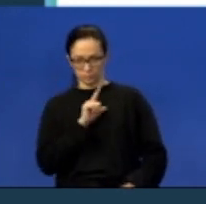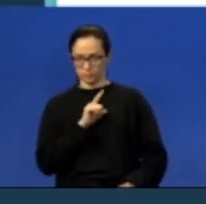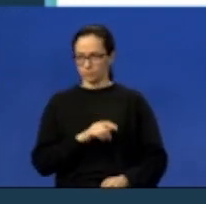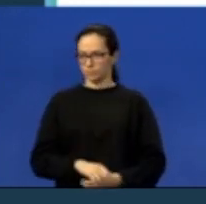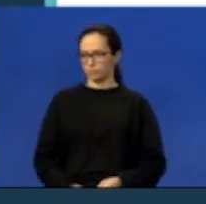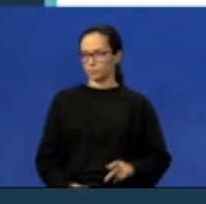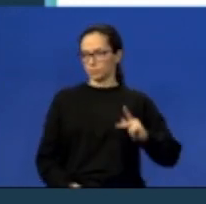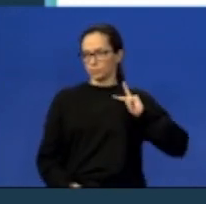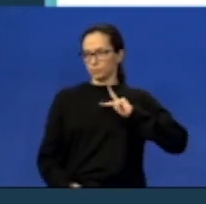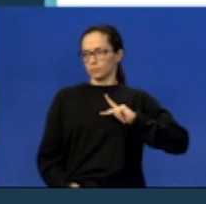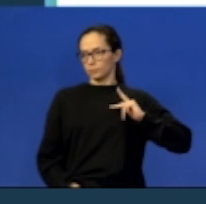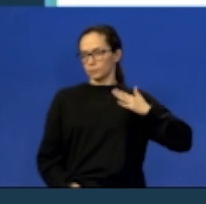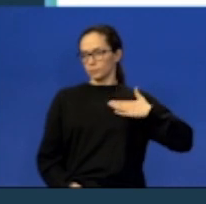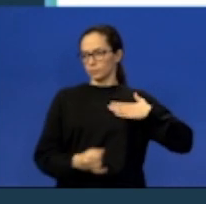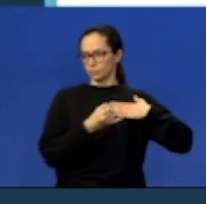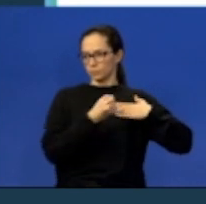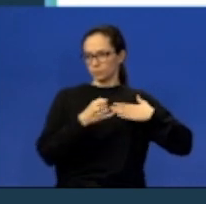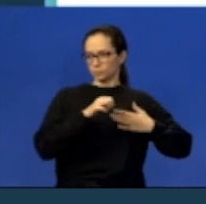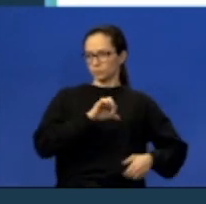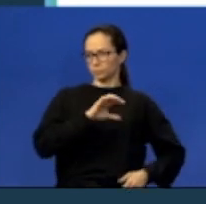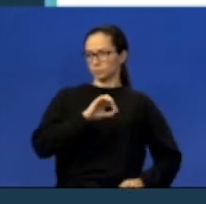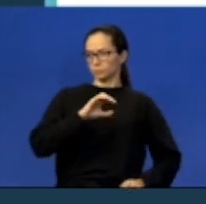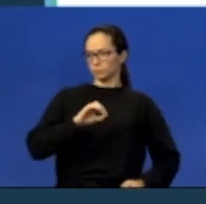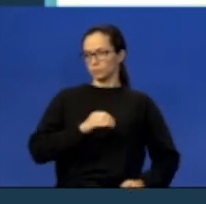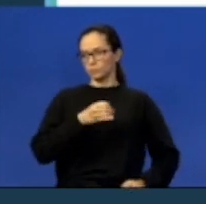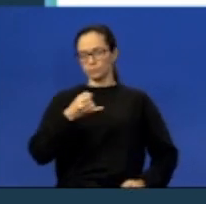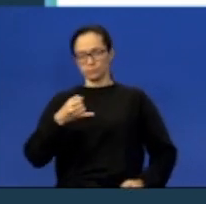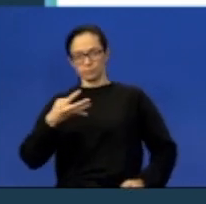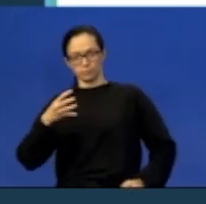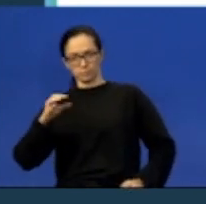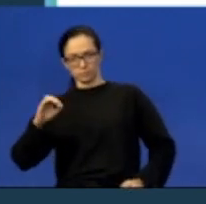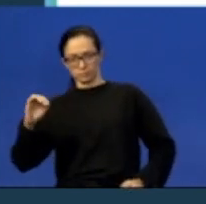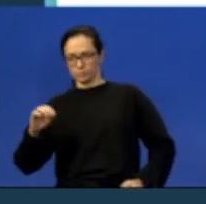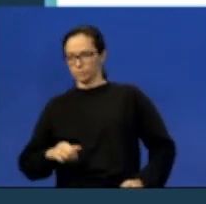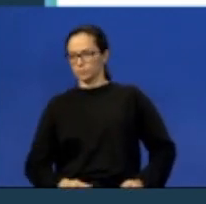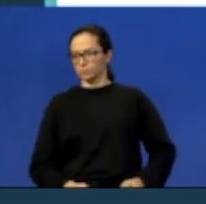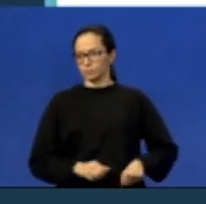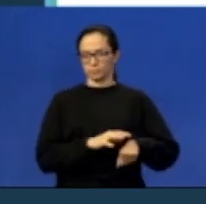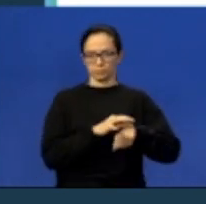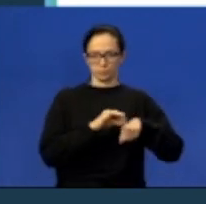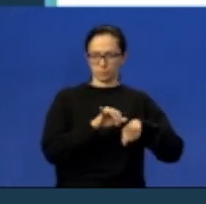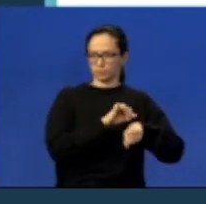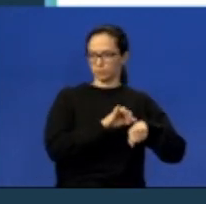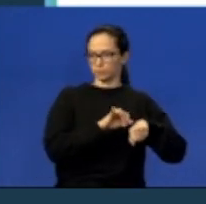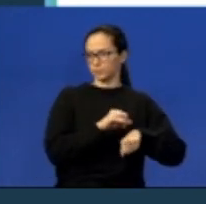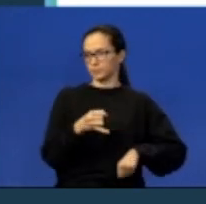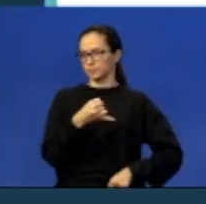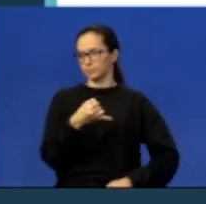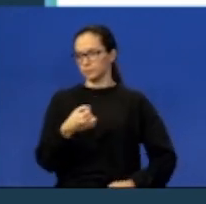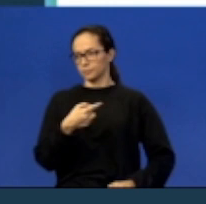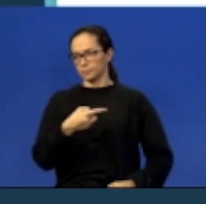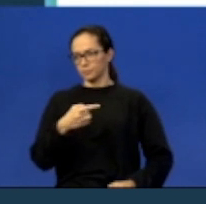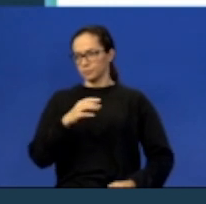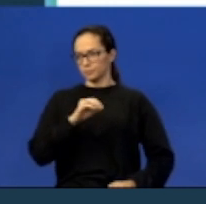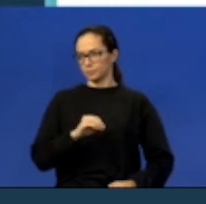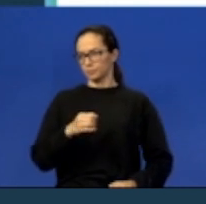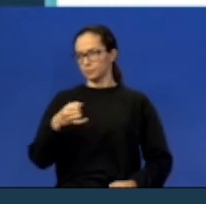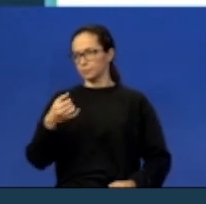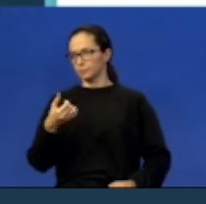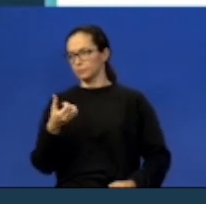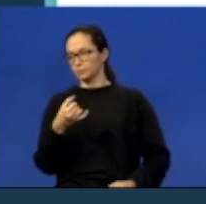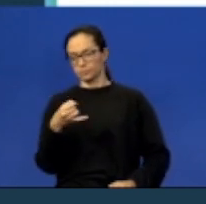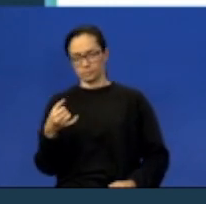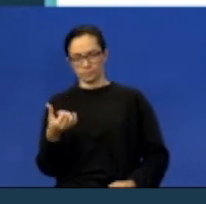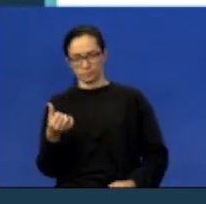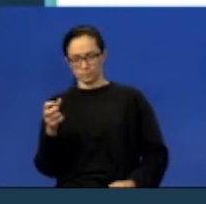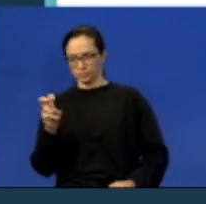O pulmão, ele varia entre menos 900 a menos 400, a gordura em torno de menos 110 a menos